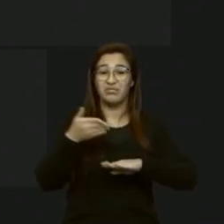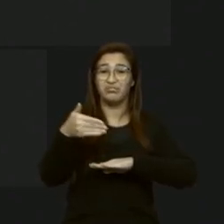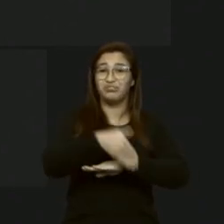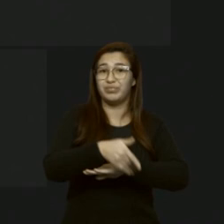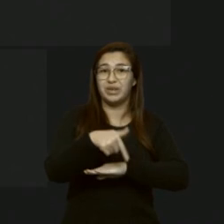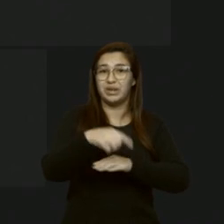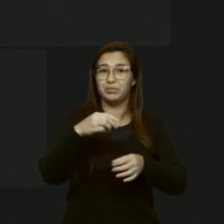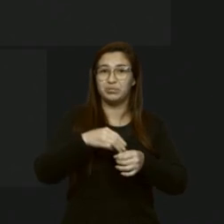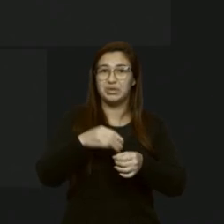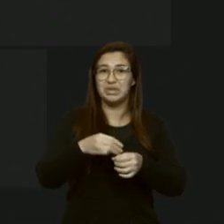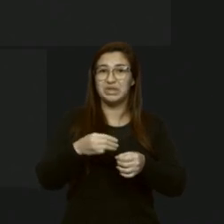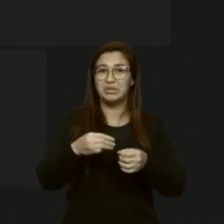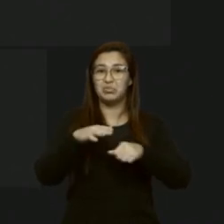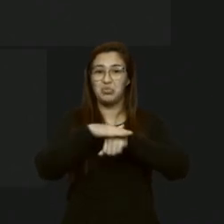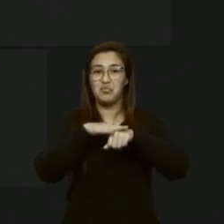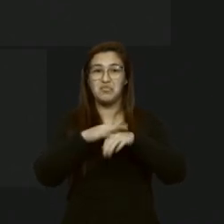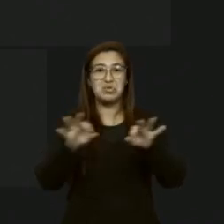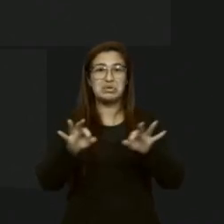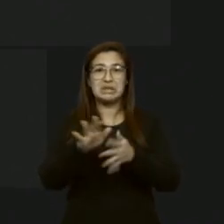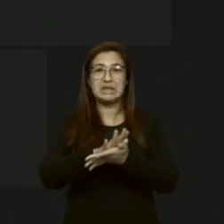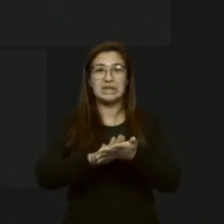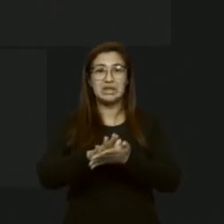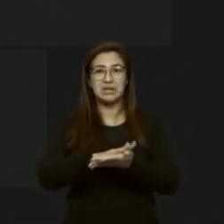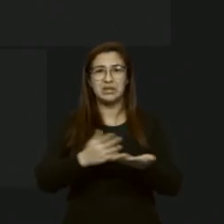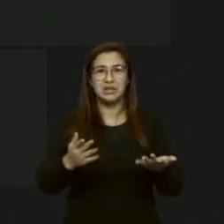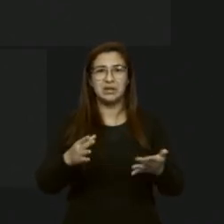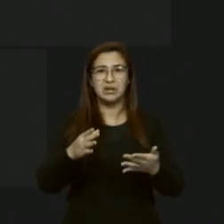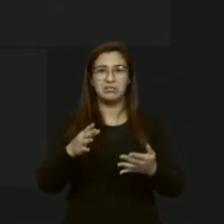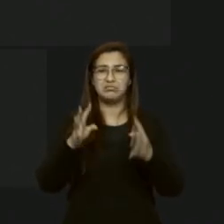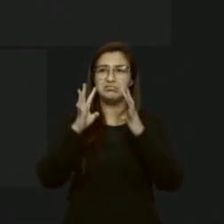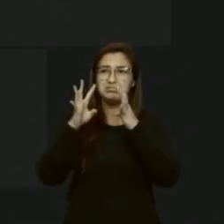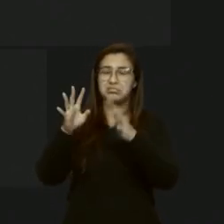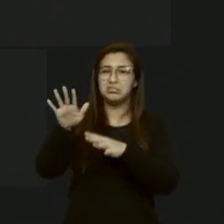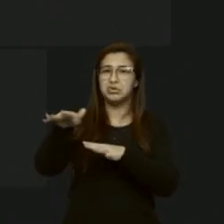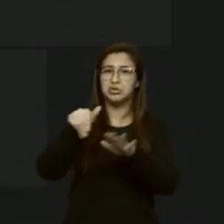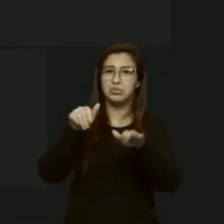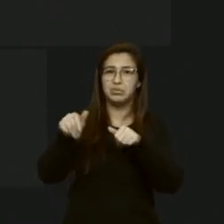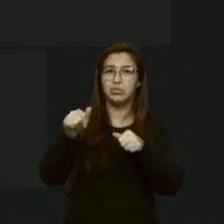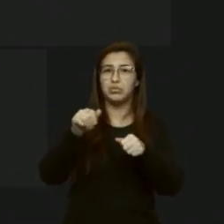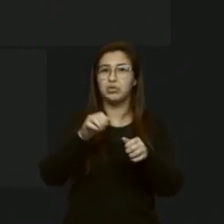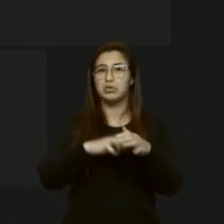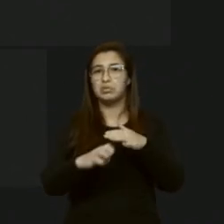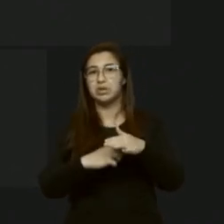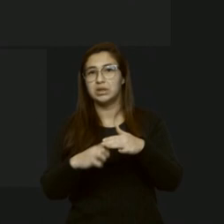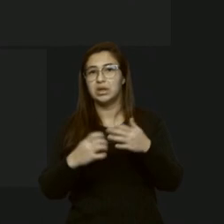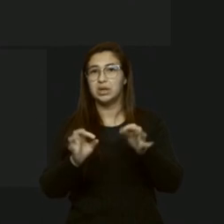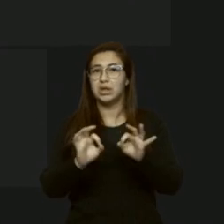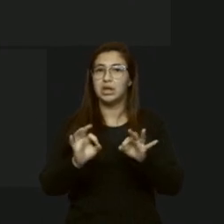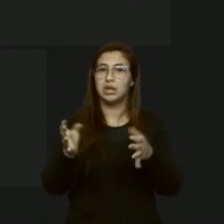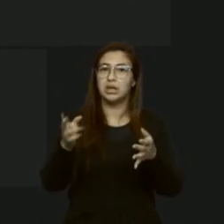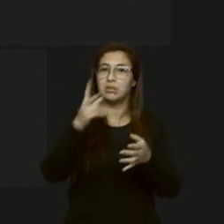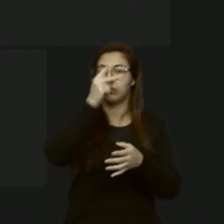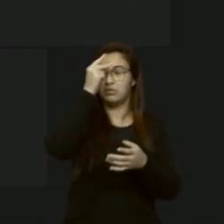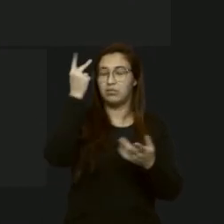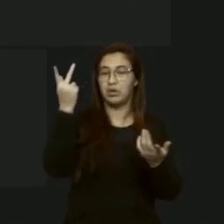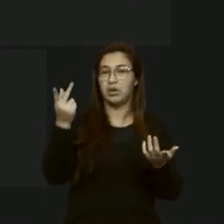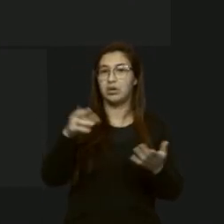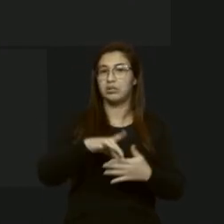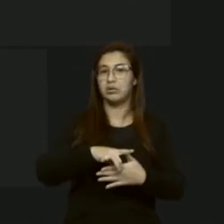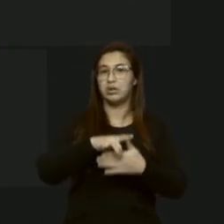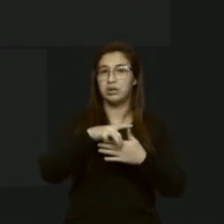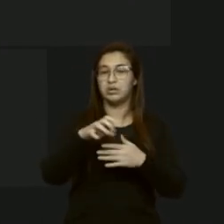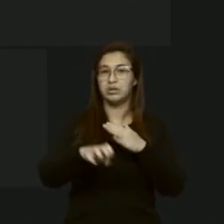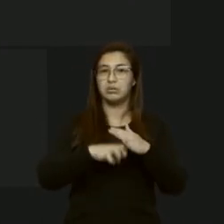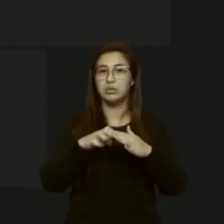aqui ouvir nem lideranças políticas, nem lideranças empresariais, nem prefeitos, ninguém aqui